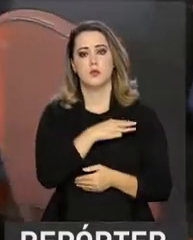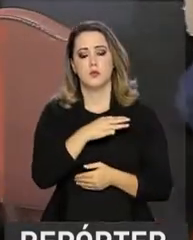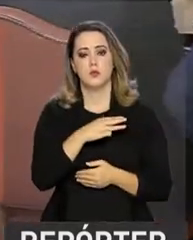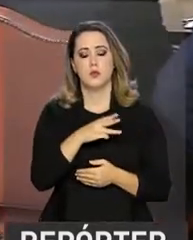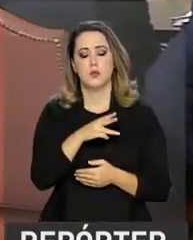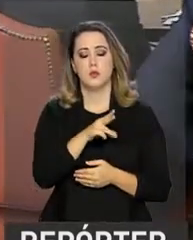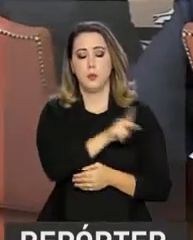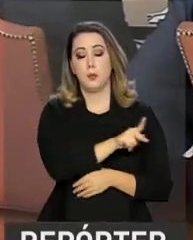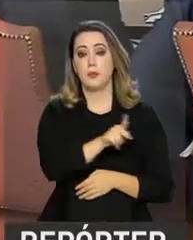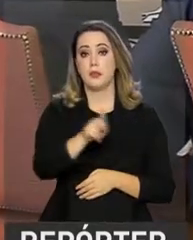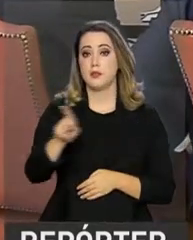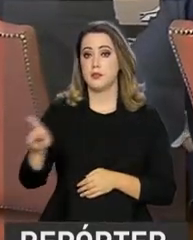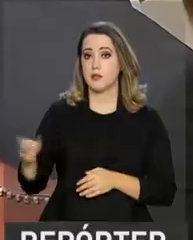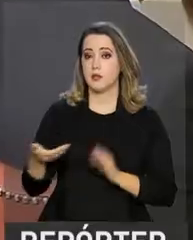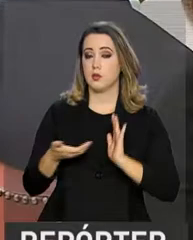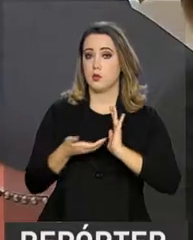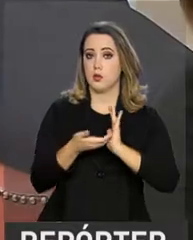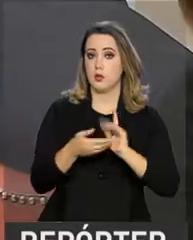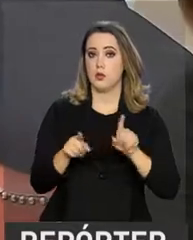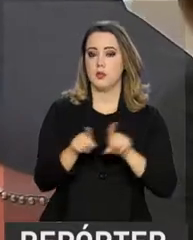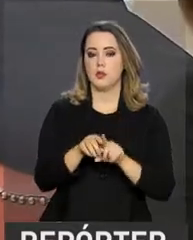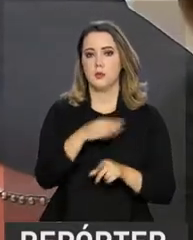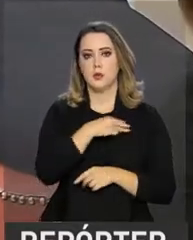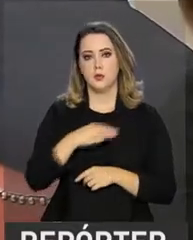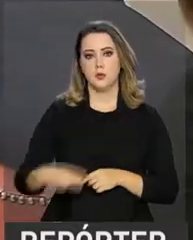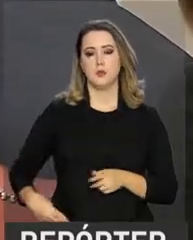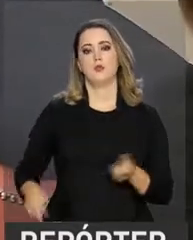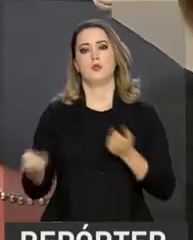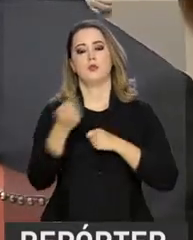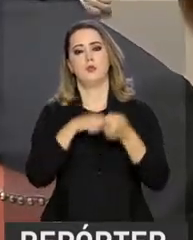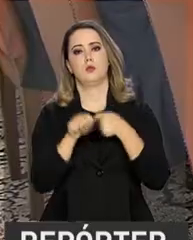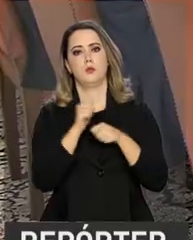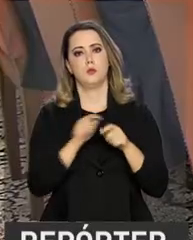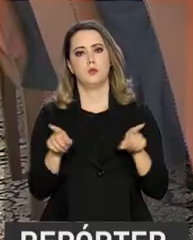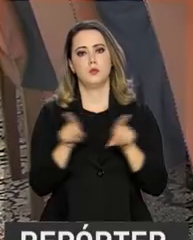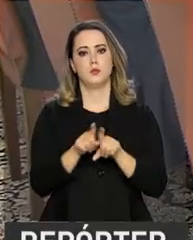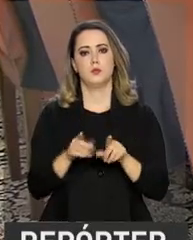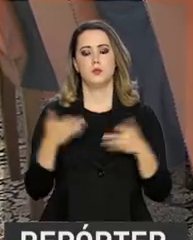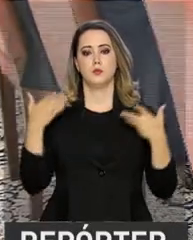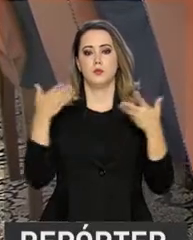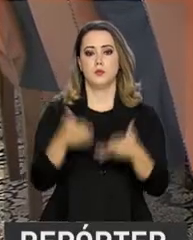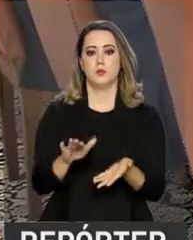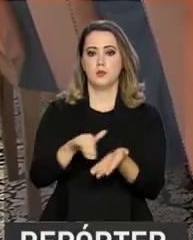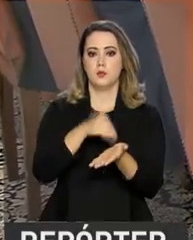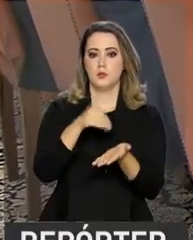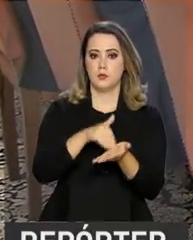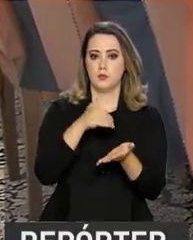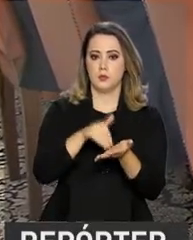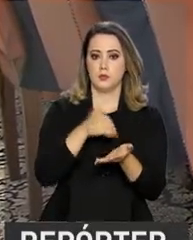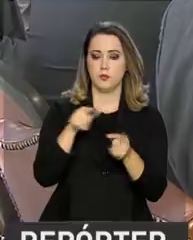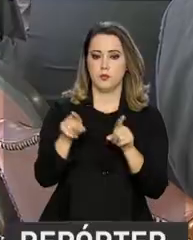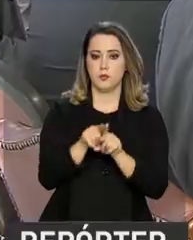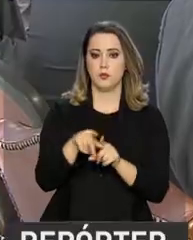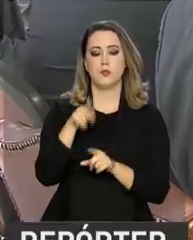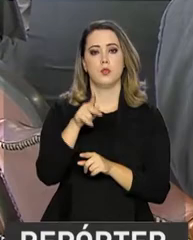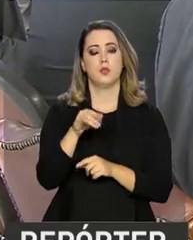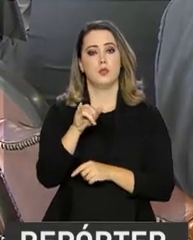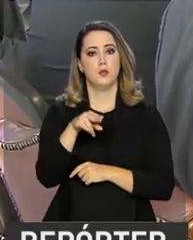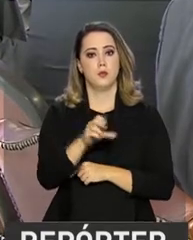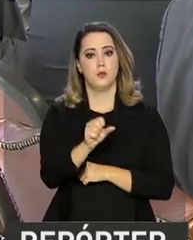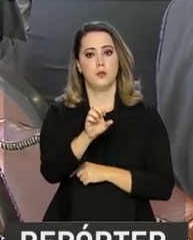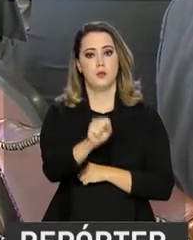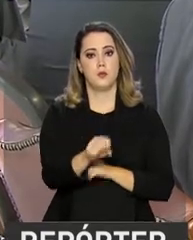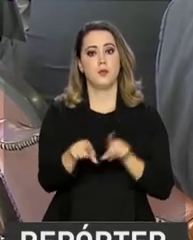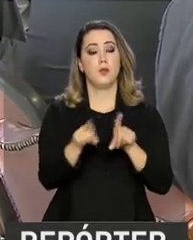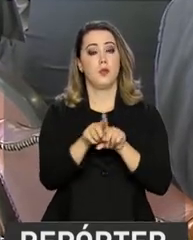presidente da câmara rodrigo maia e do ministro da fazenda e henrique meirelles estava também o secretário de previdência do ministério da fazenda